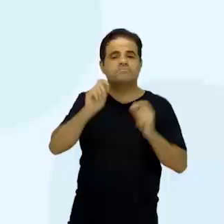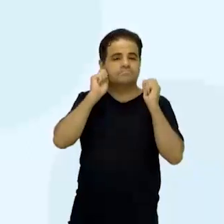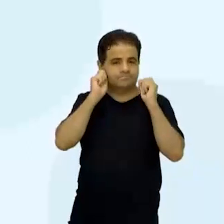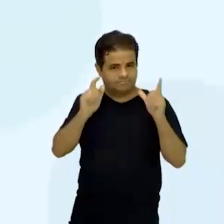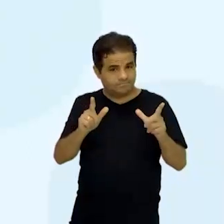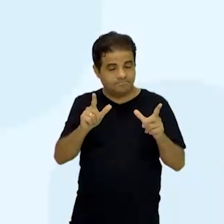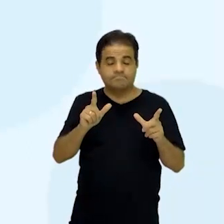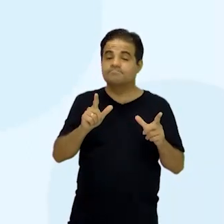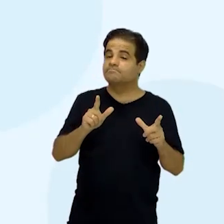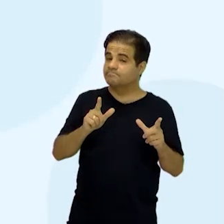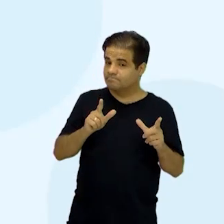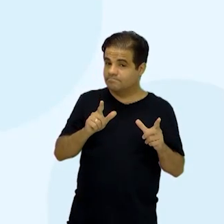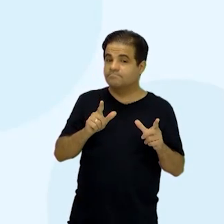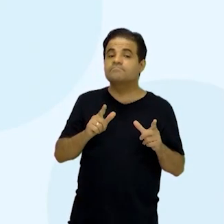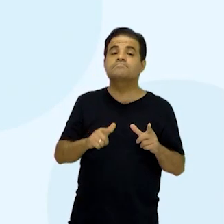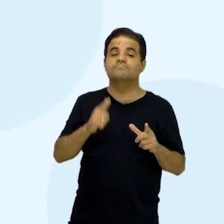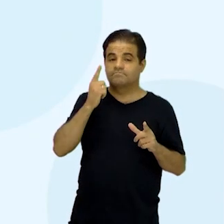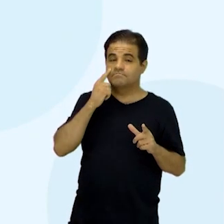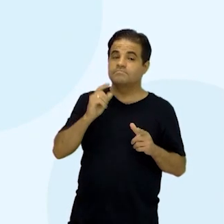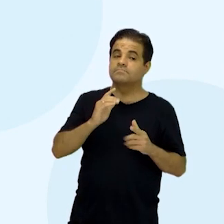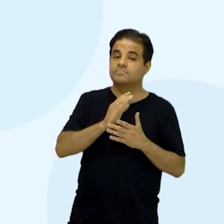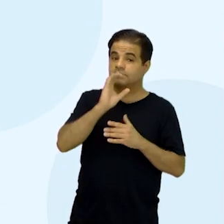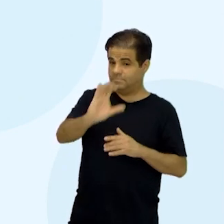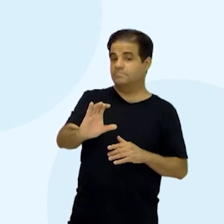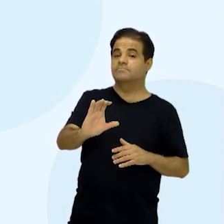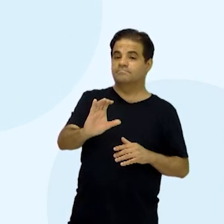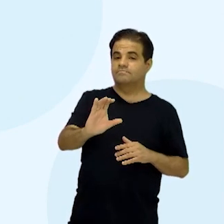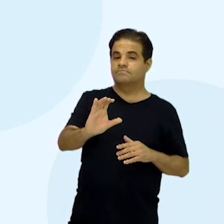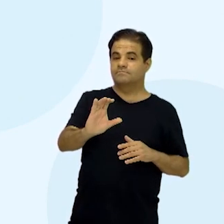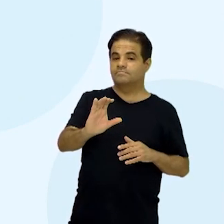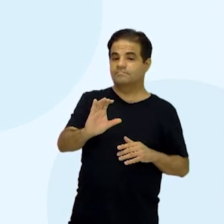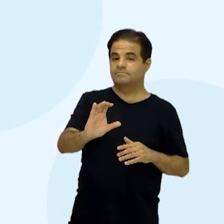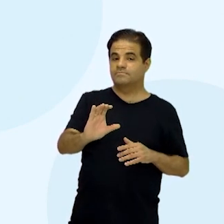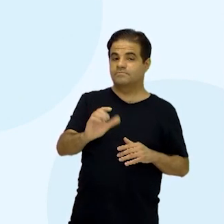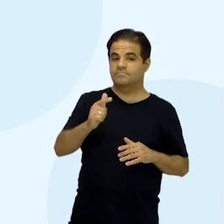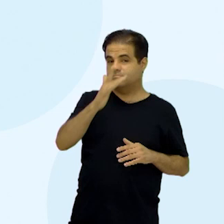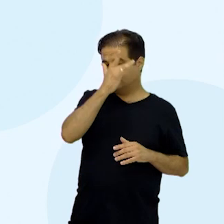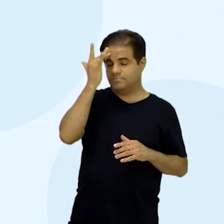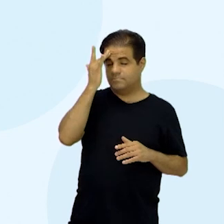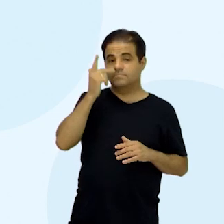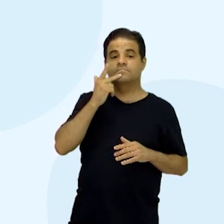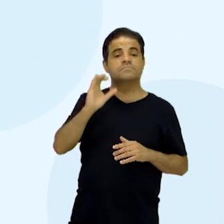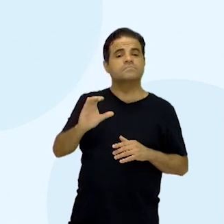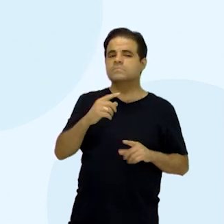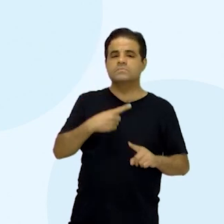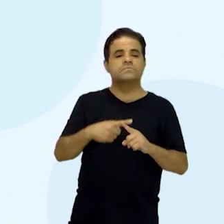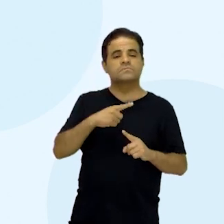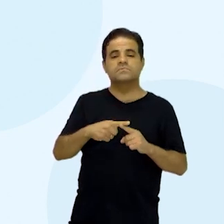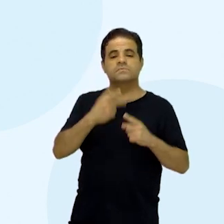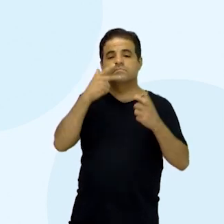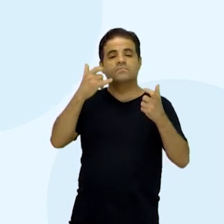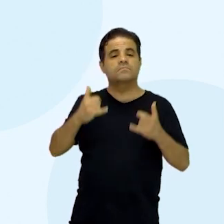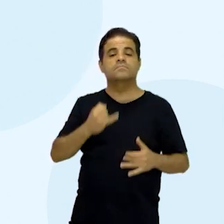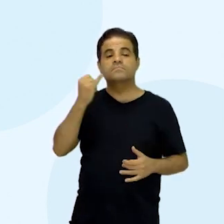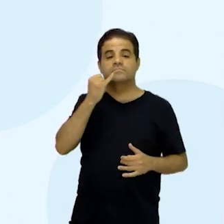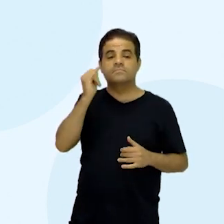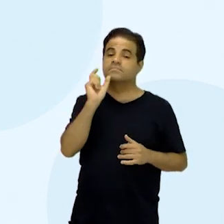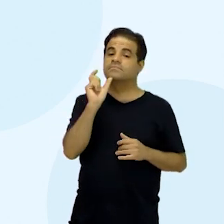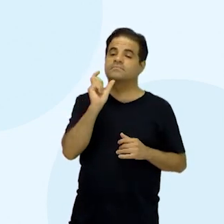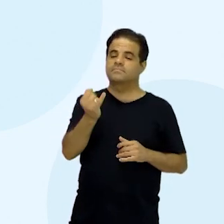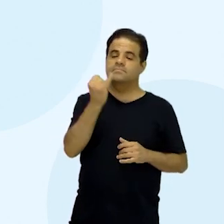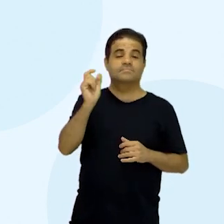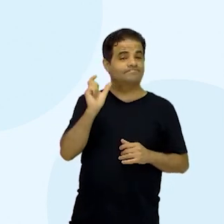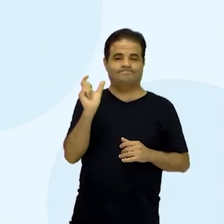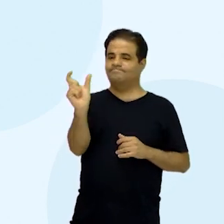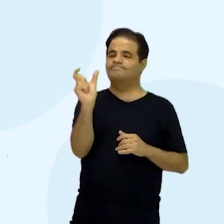desperta. Mudou para C. Não, alguém foi para C. Então, estão em dúvida. Por quê? Vai falar da importância da palavra,